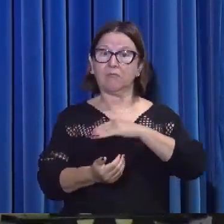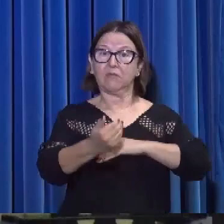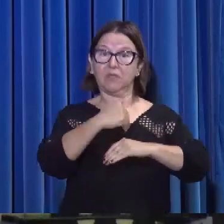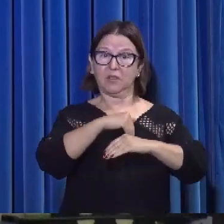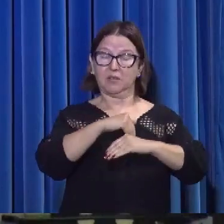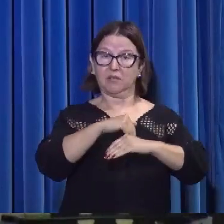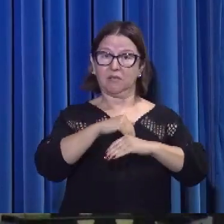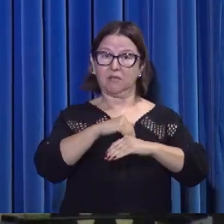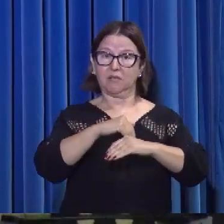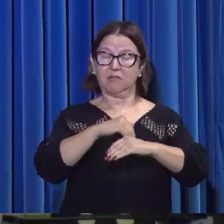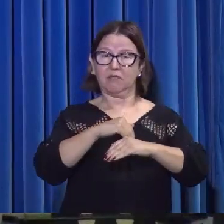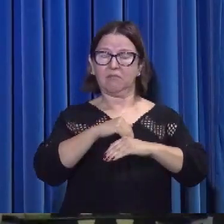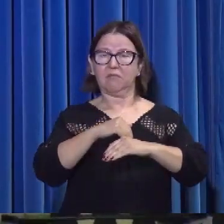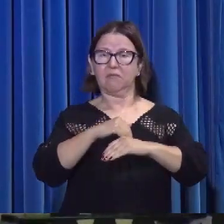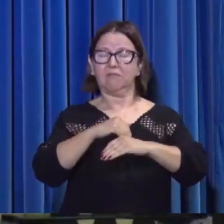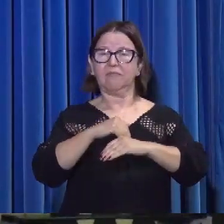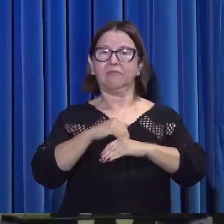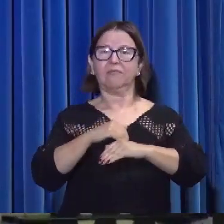no nosso